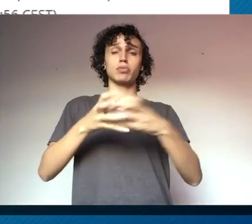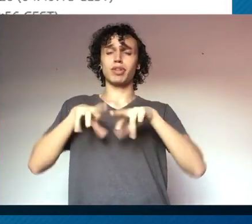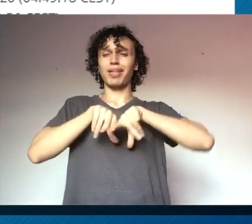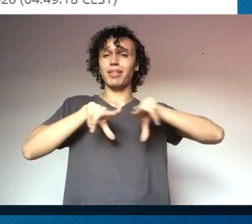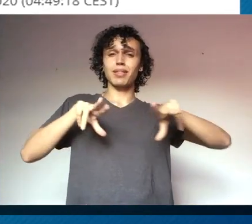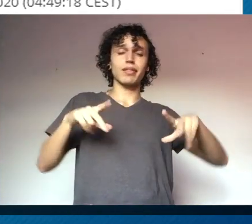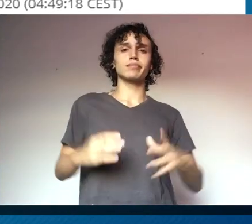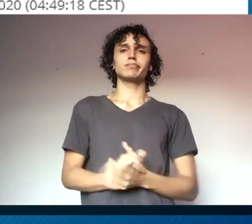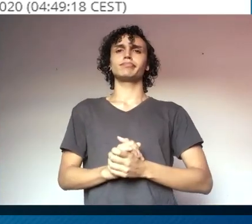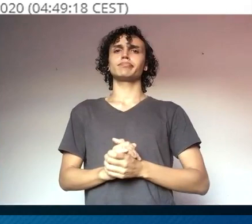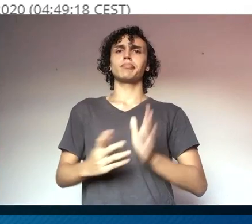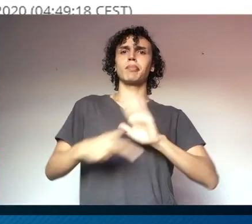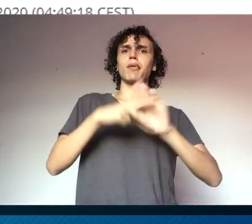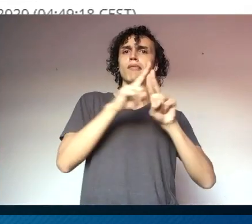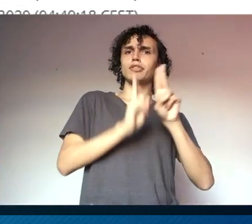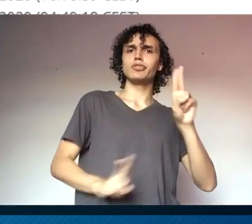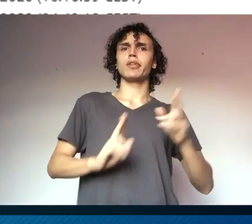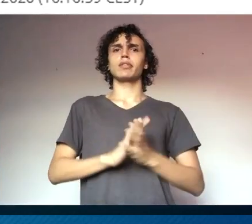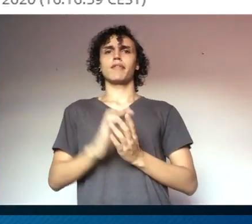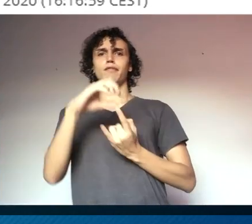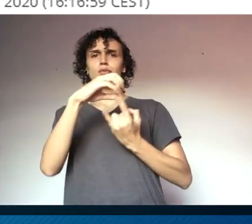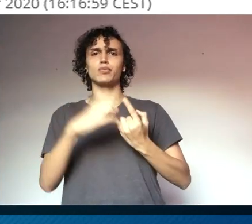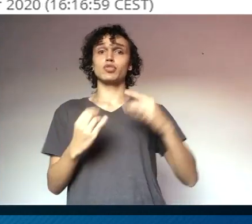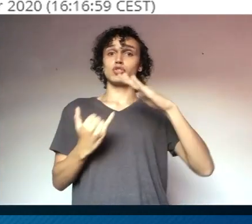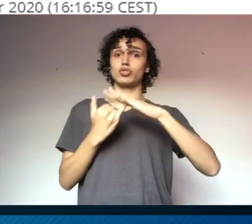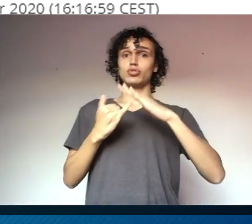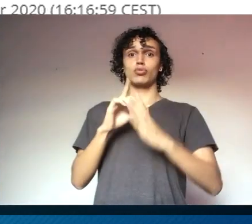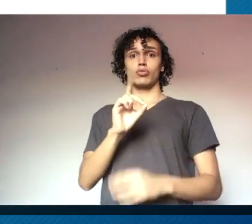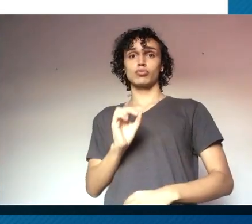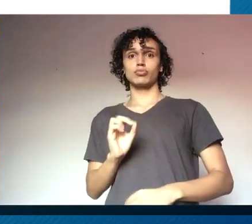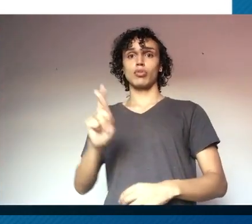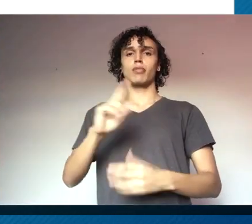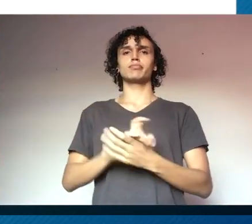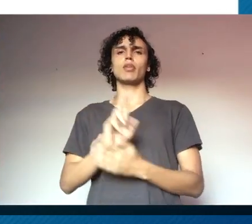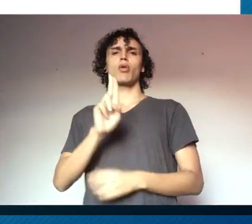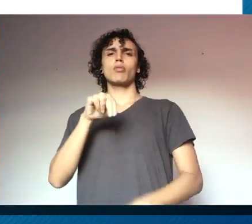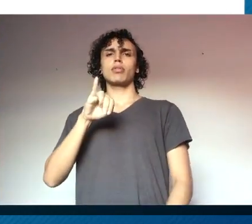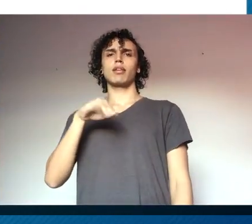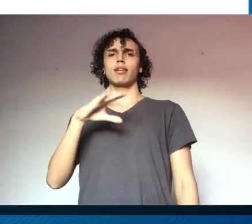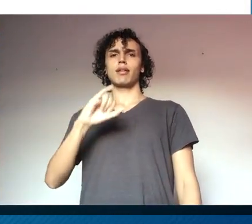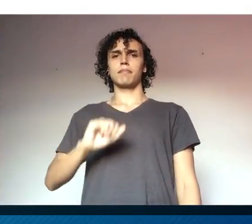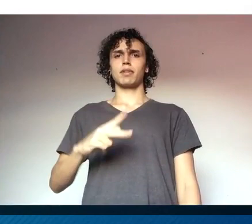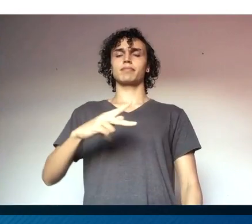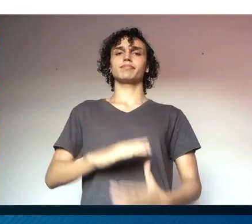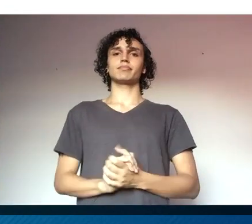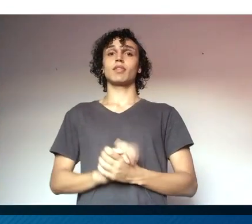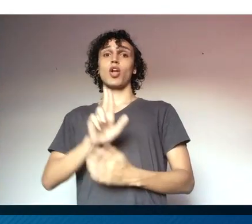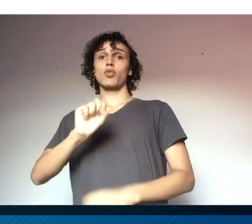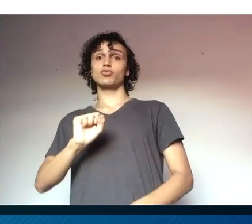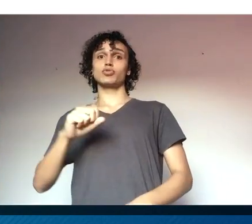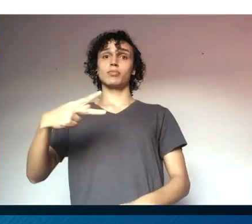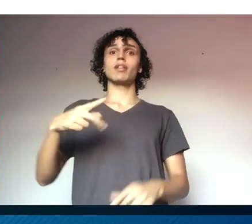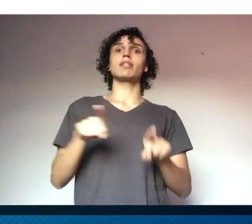realizados por grupos distintos de pesquisadores da UFRJ, Fiocruz, Instituto DOR, Unicamp, USP